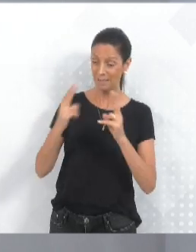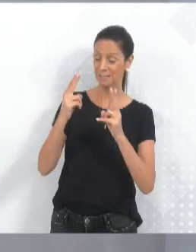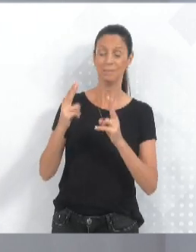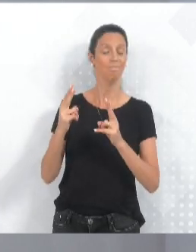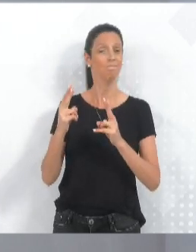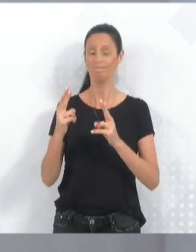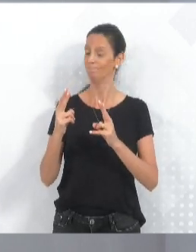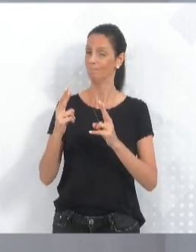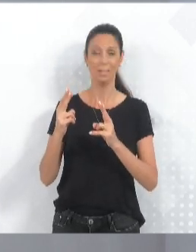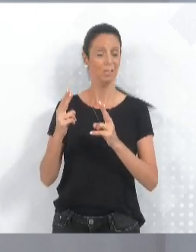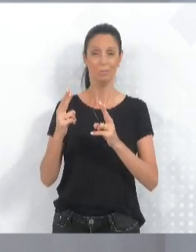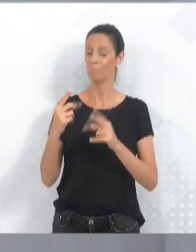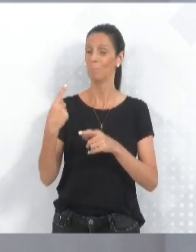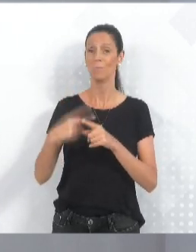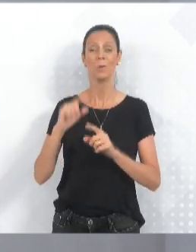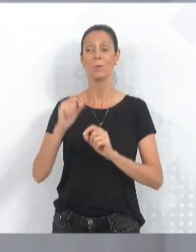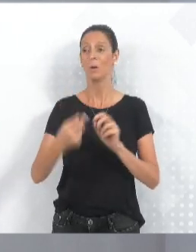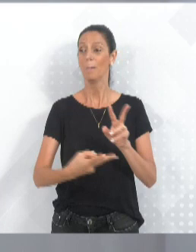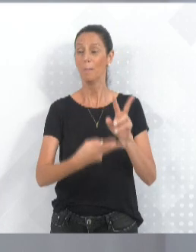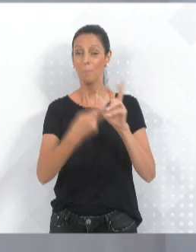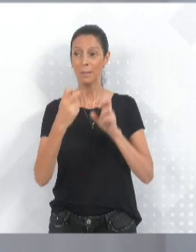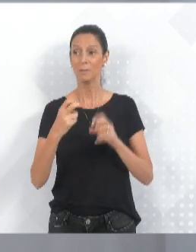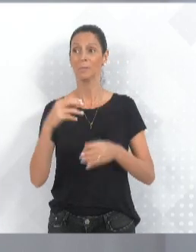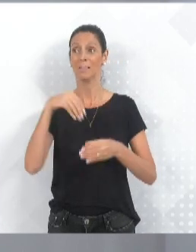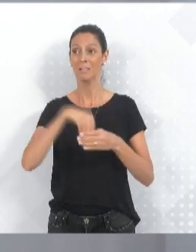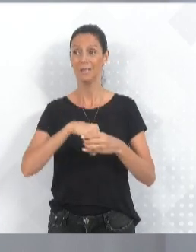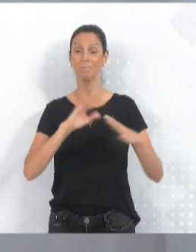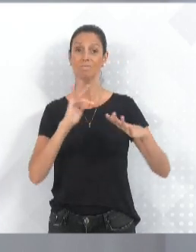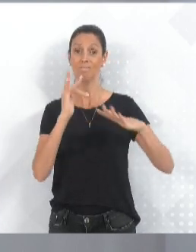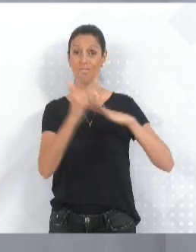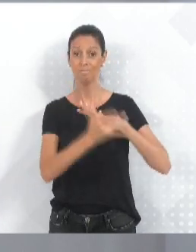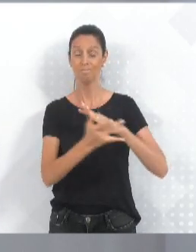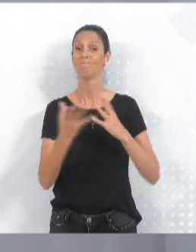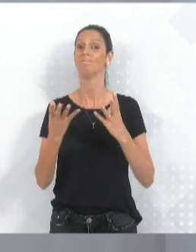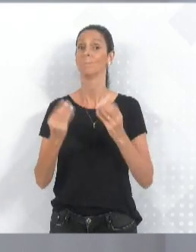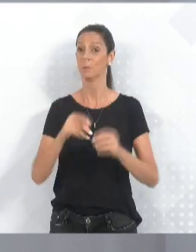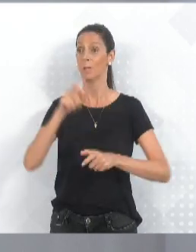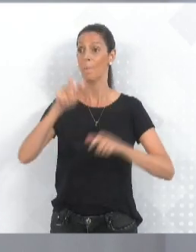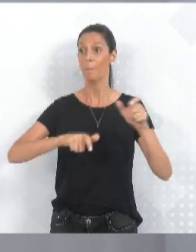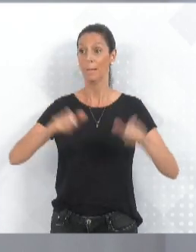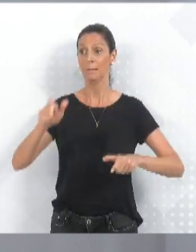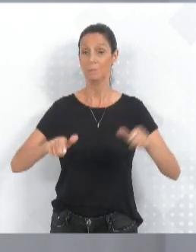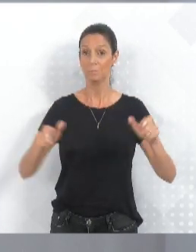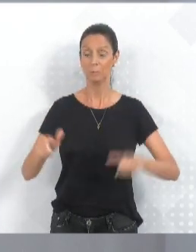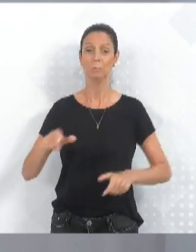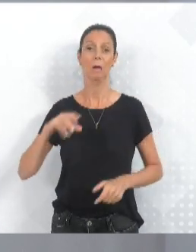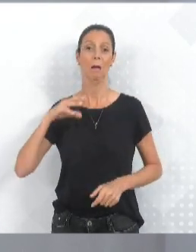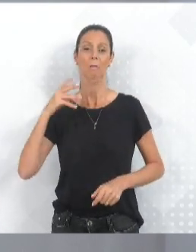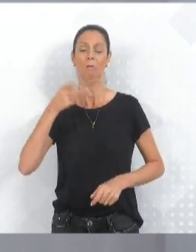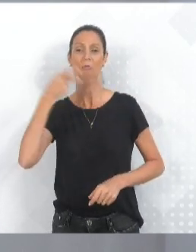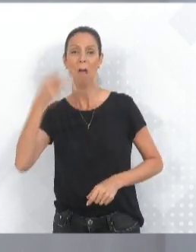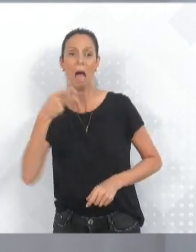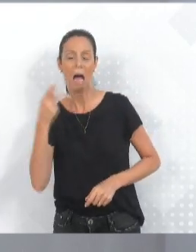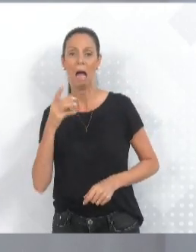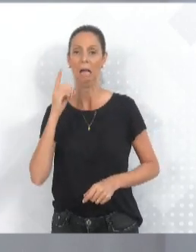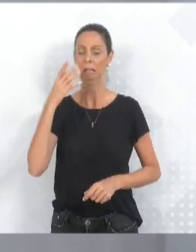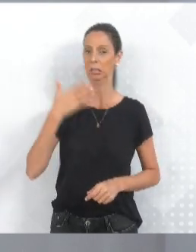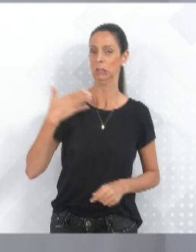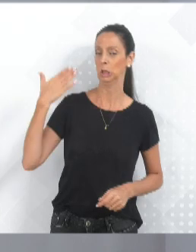nas redes sociais É sim muita gente com falas com